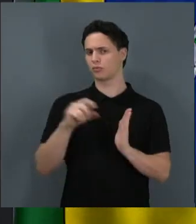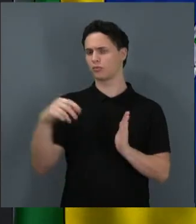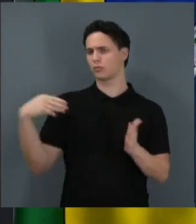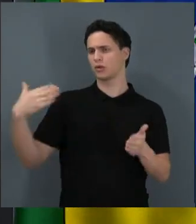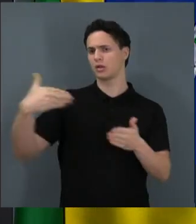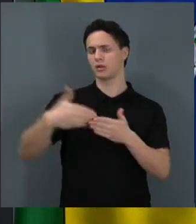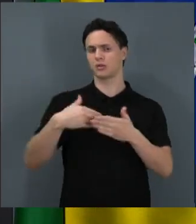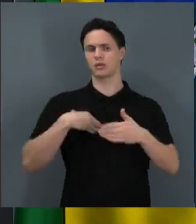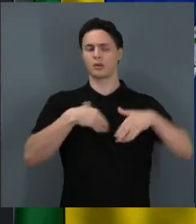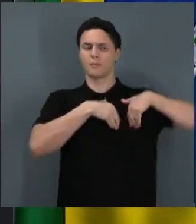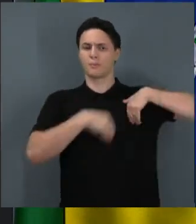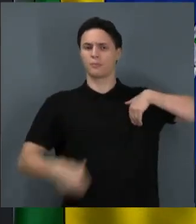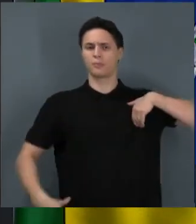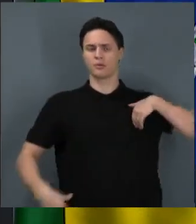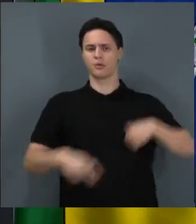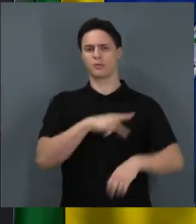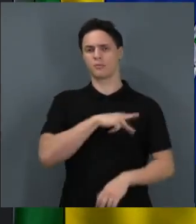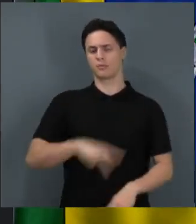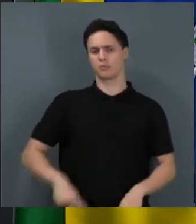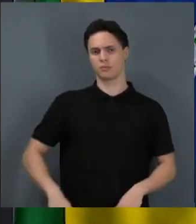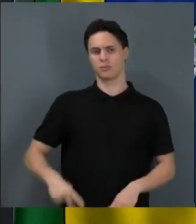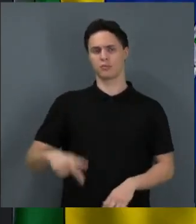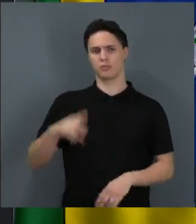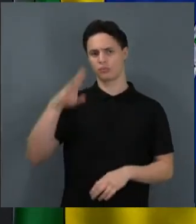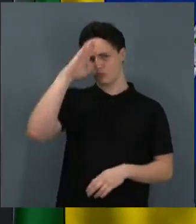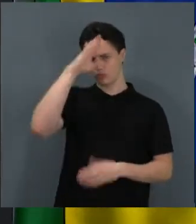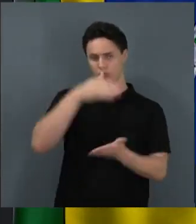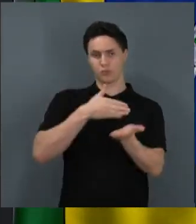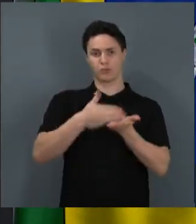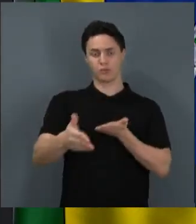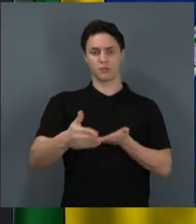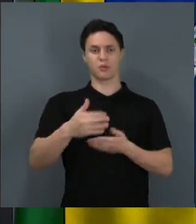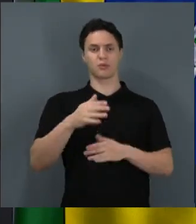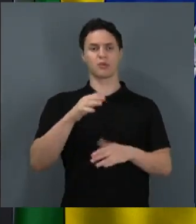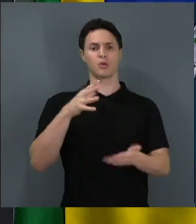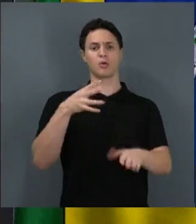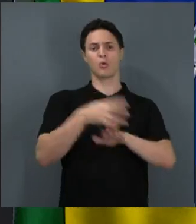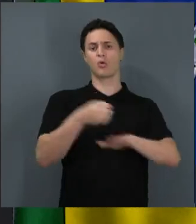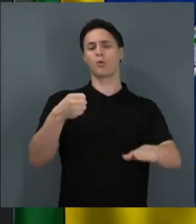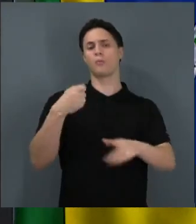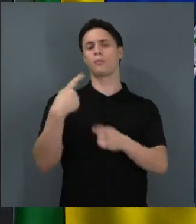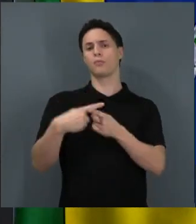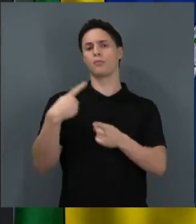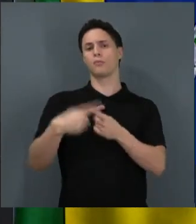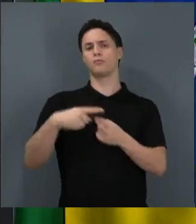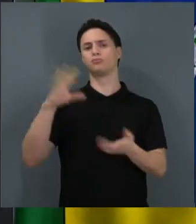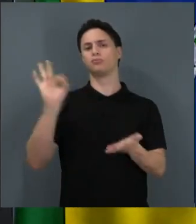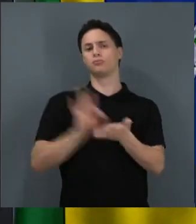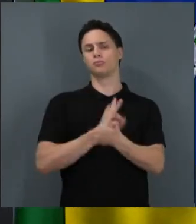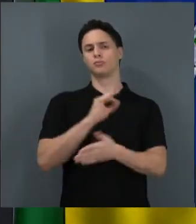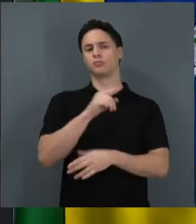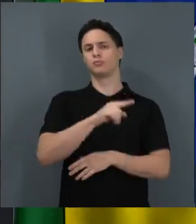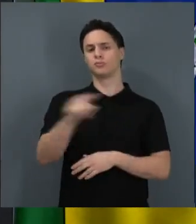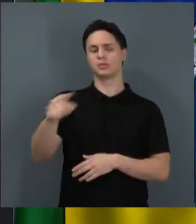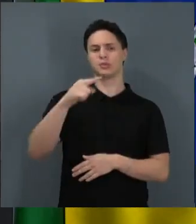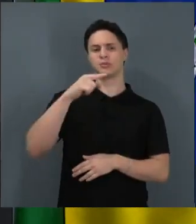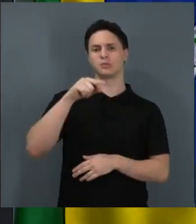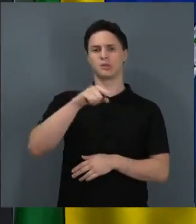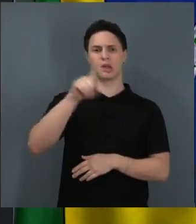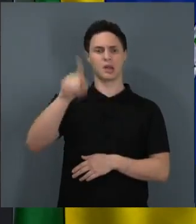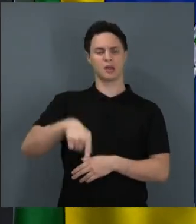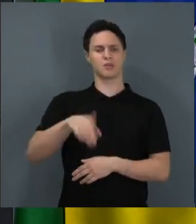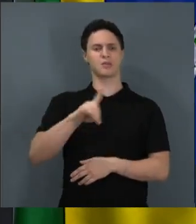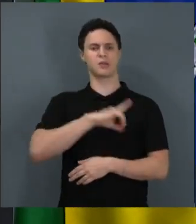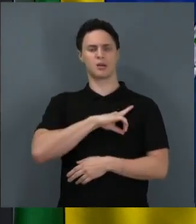posse do presidente Bolsonaro, começa o golpe de Estado. Porque está escrito pelos senhores delegados da